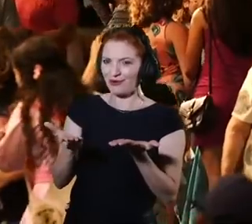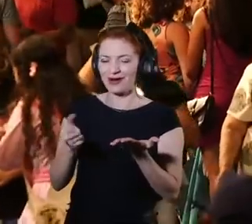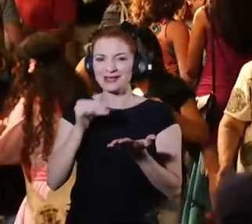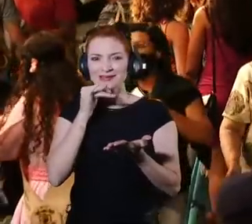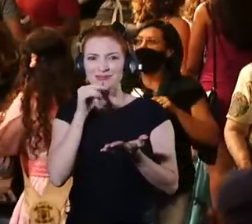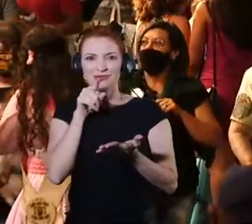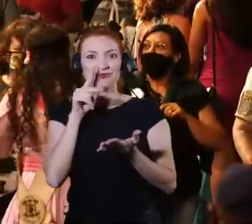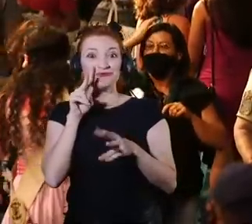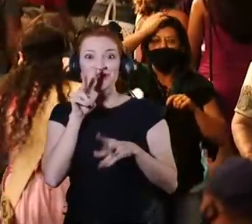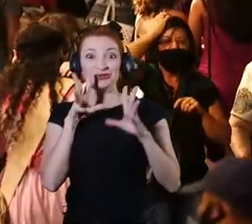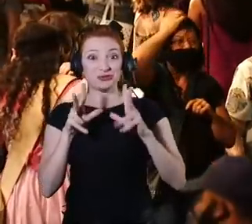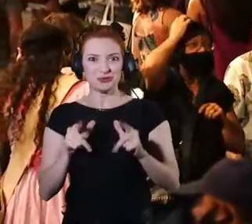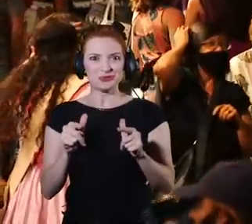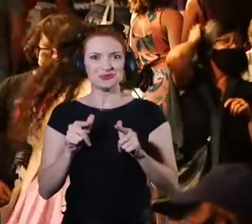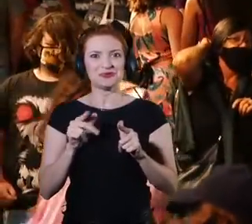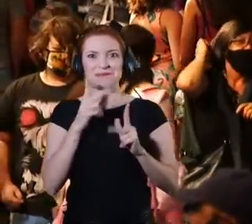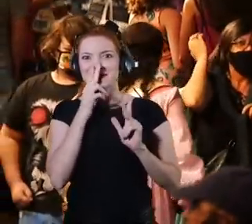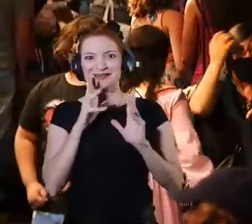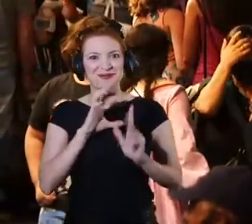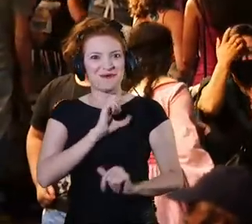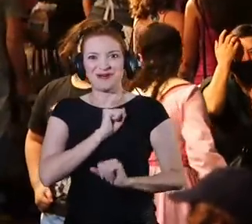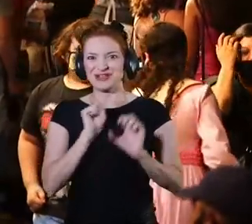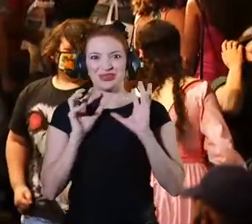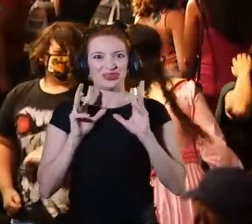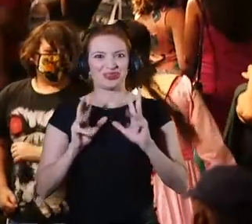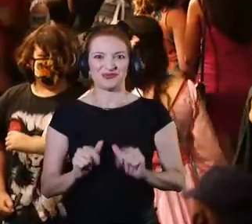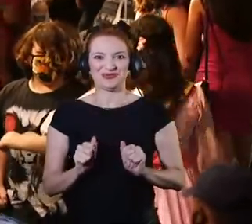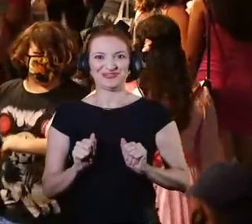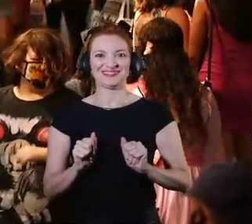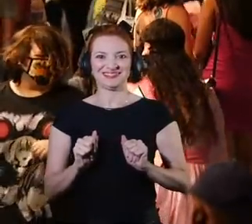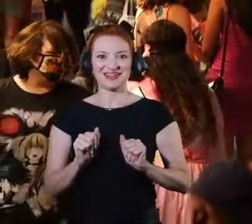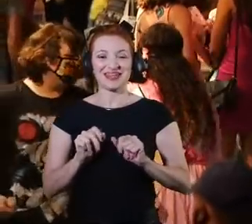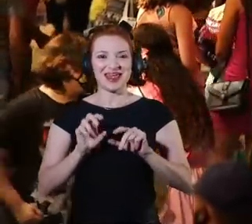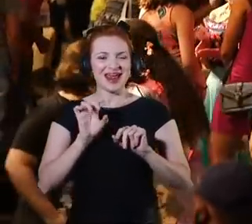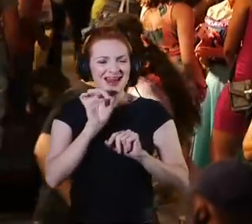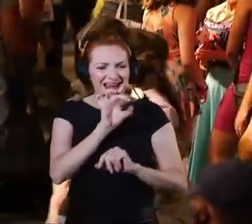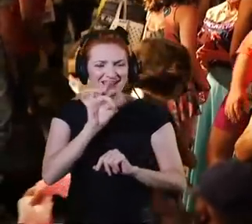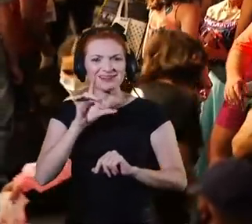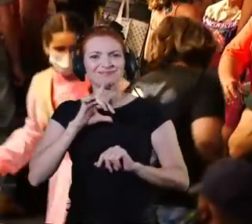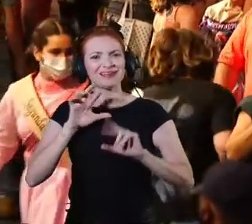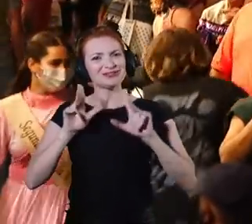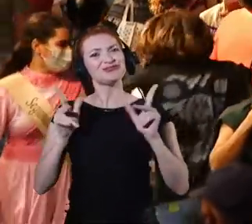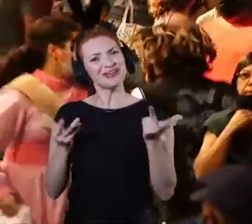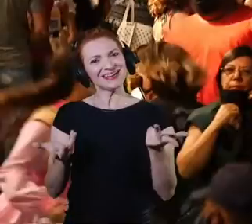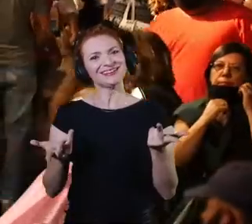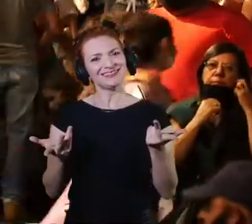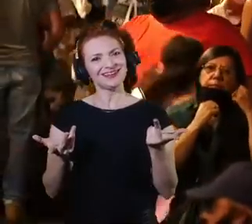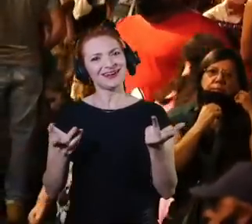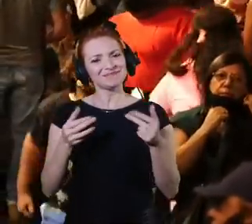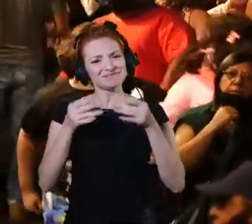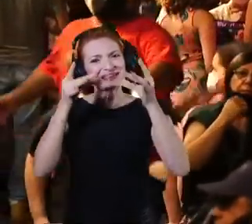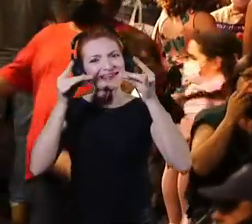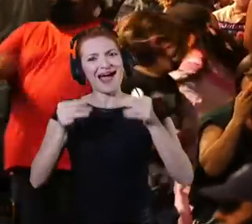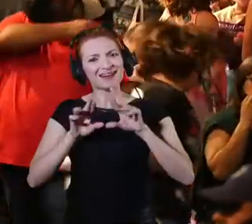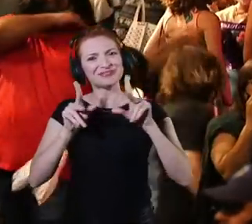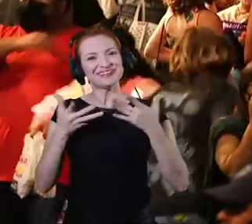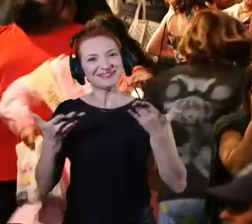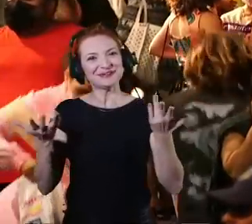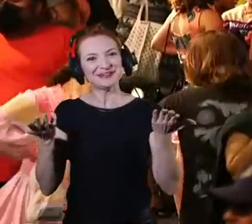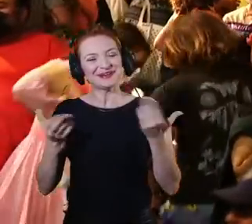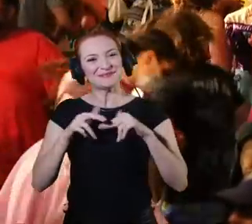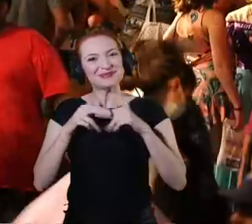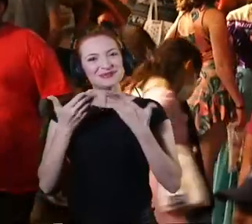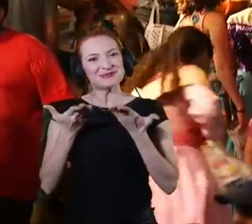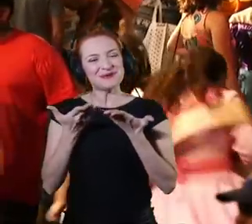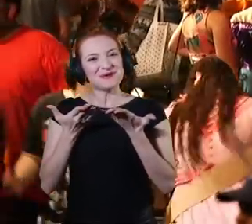assiste todos eles e você gosta de todos e cada um você vê algo diferente, mesmo que ele seja igual. Né? Então, esse